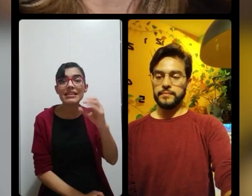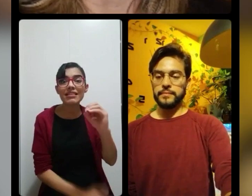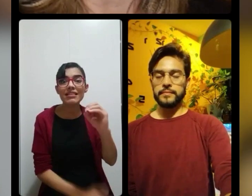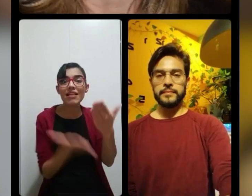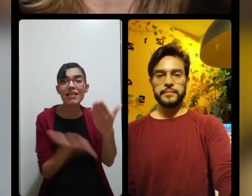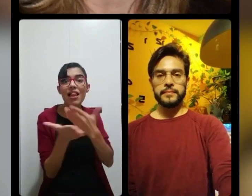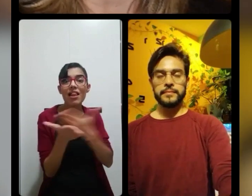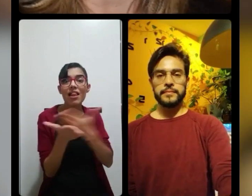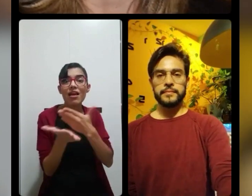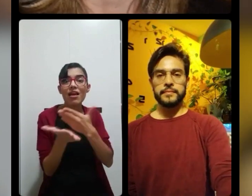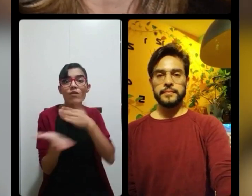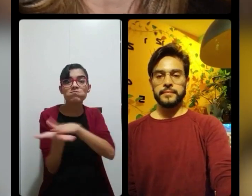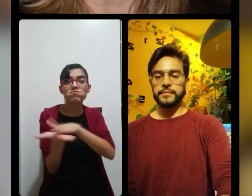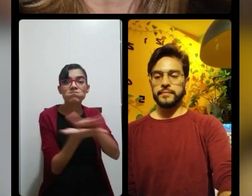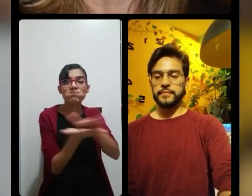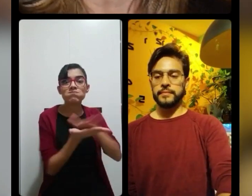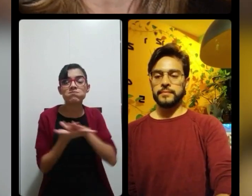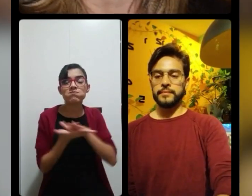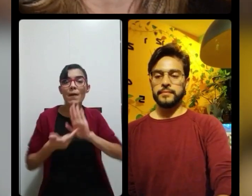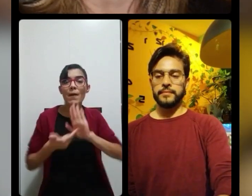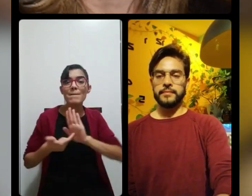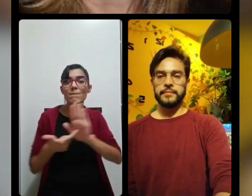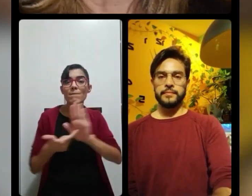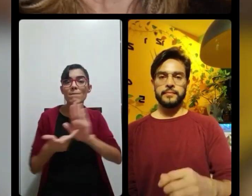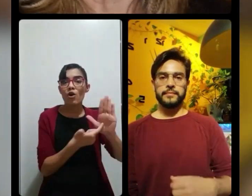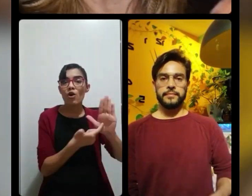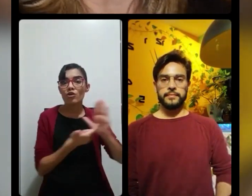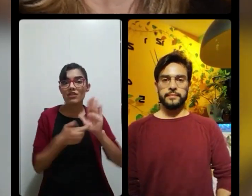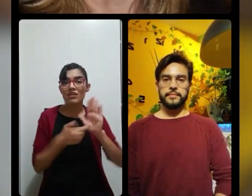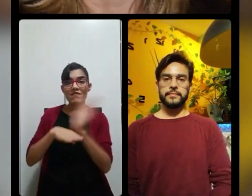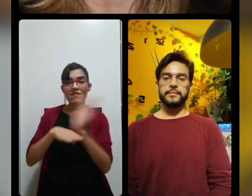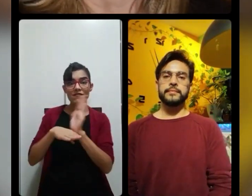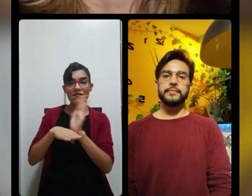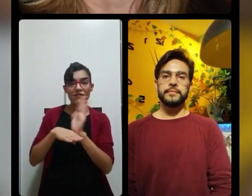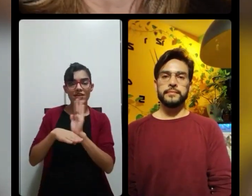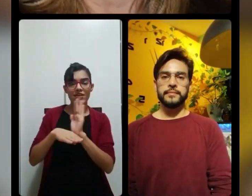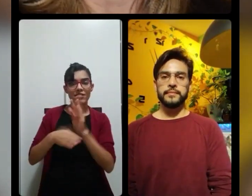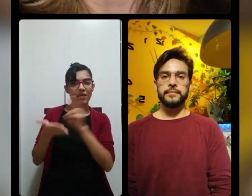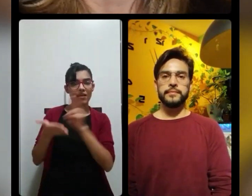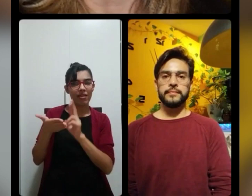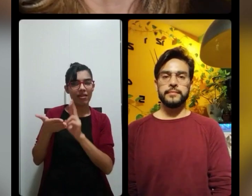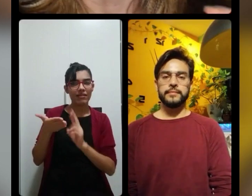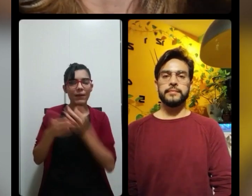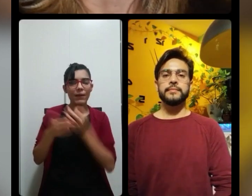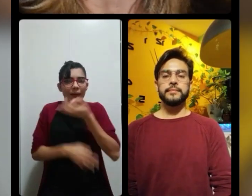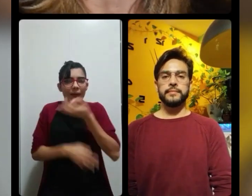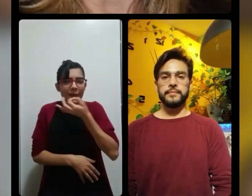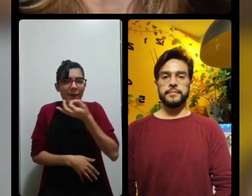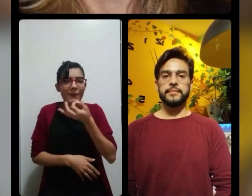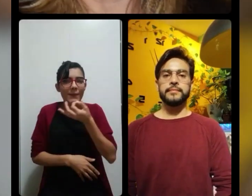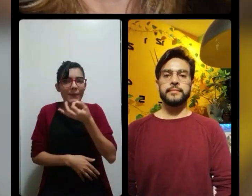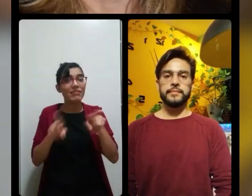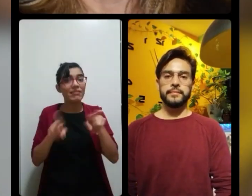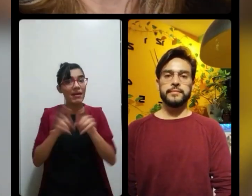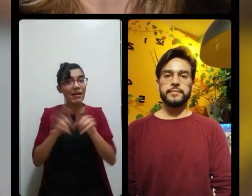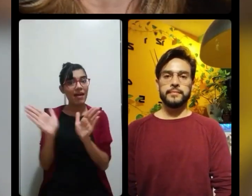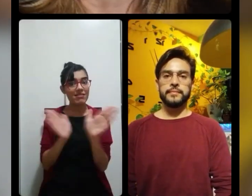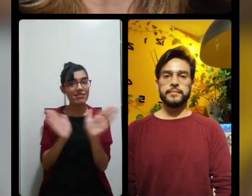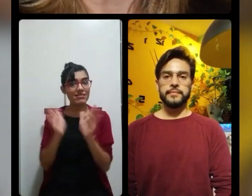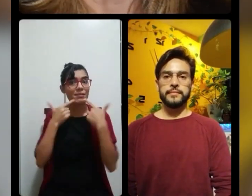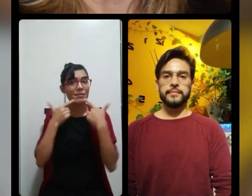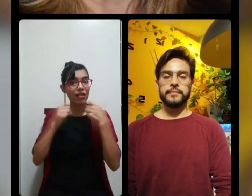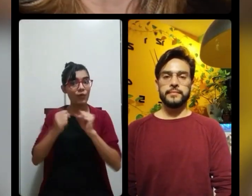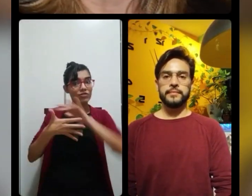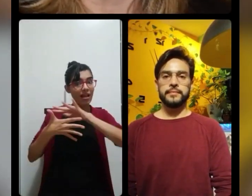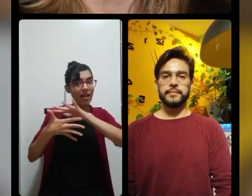ser apresentados pelo jornalista e escritor Vicente Cerejo e traduzido em Libras. Né? Então, a ideia é que os